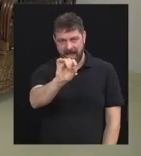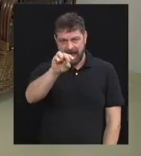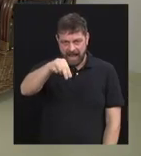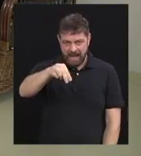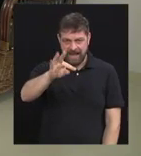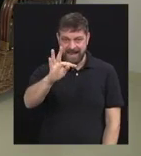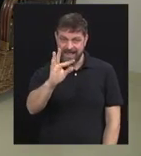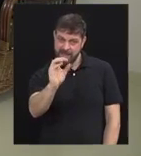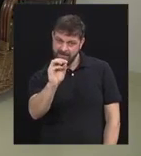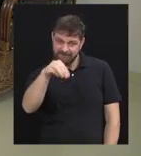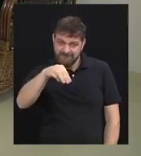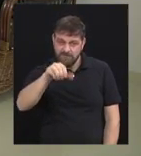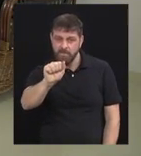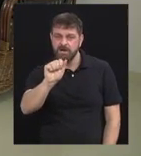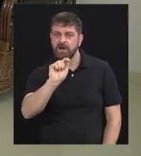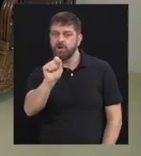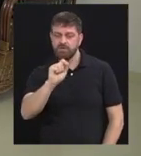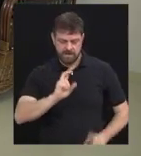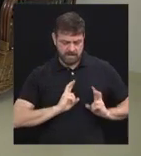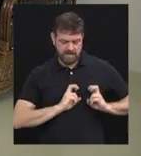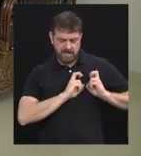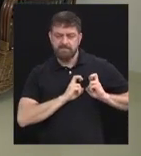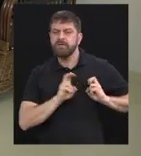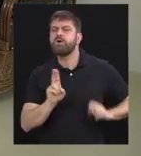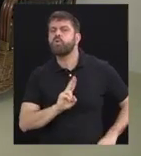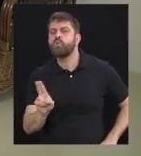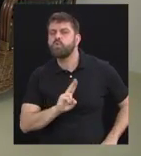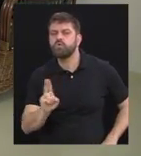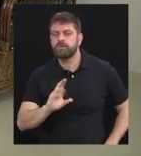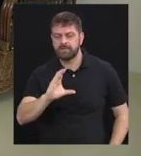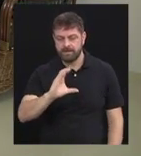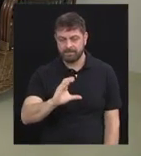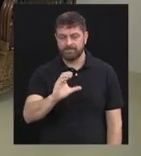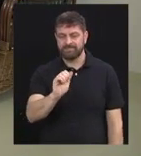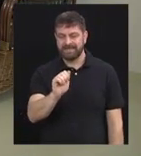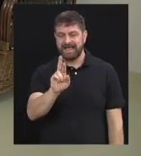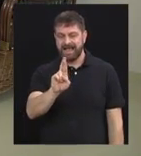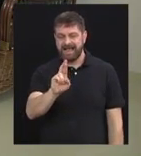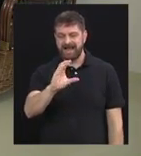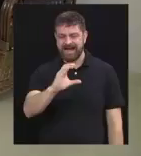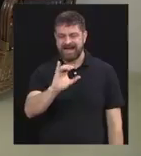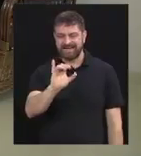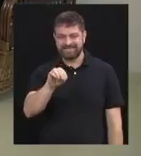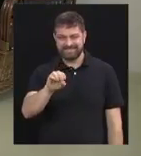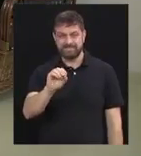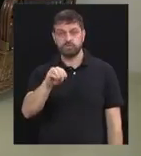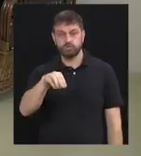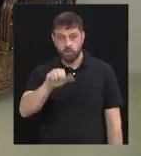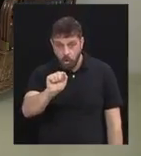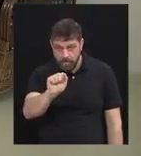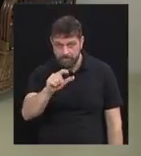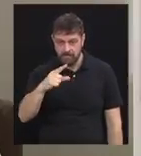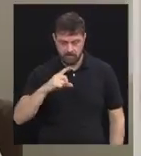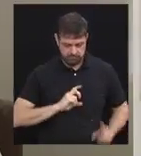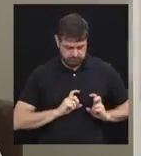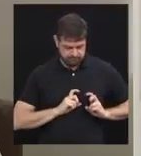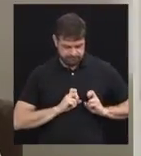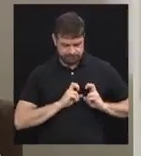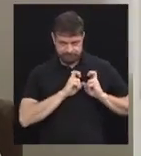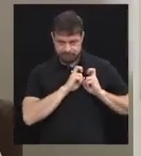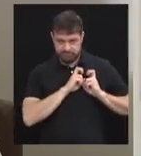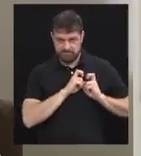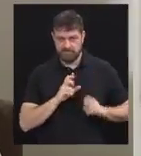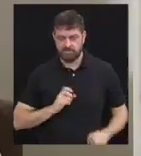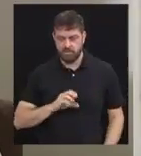tipo de câncer. E qual é o que ocorre na mama? Na mama é o carcinoma. É o carcinoma. É o adenocarcinoma de mama, o carcinoma